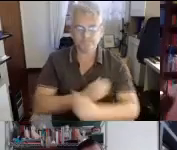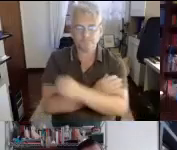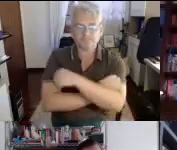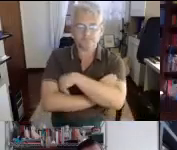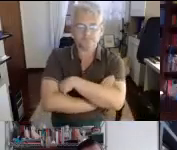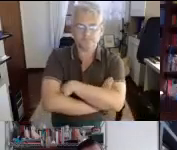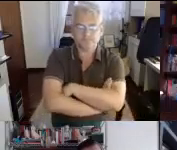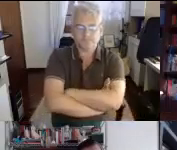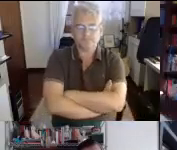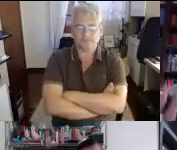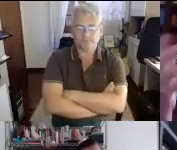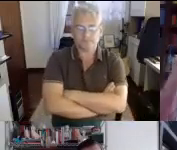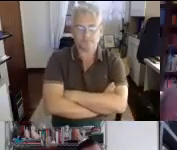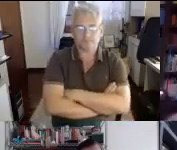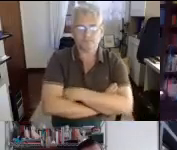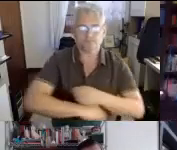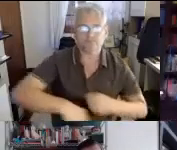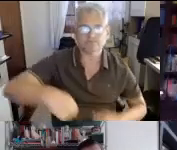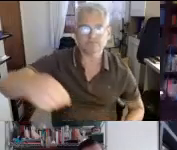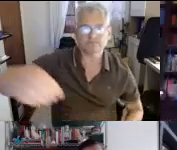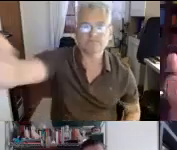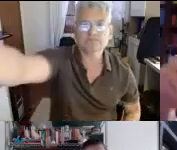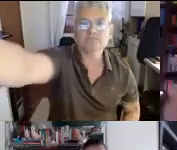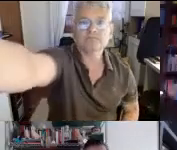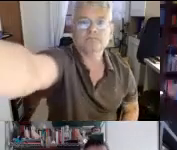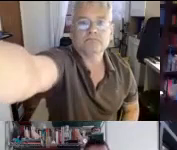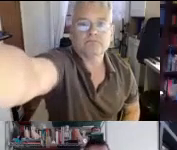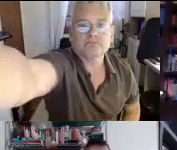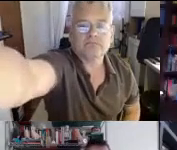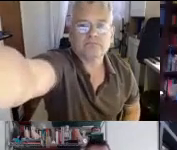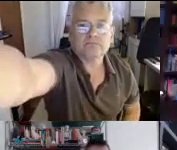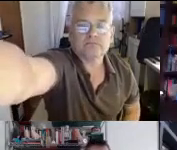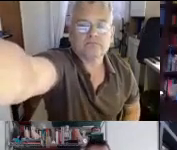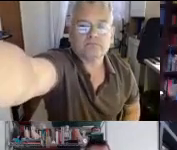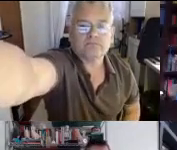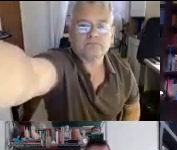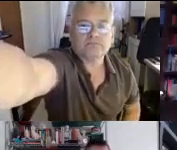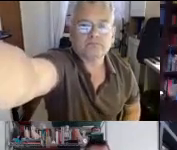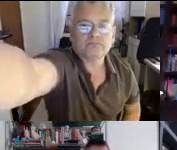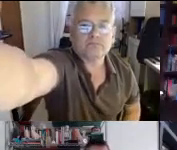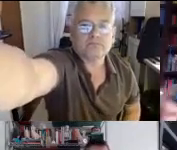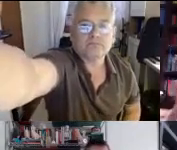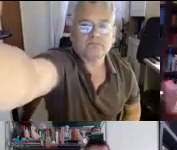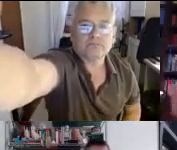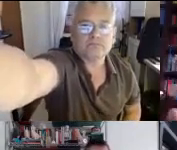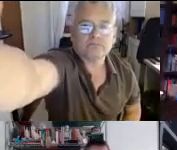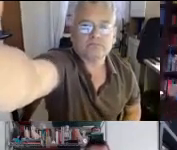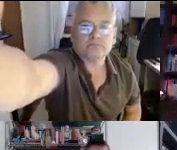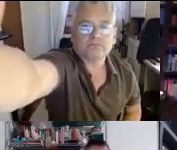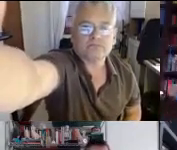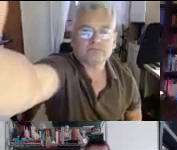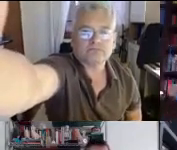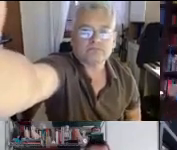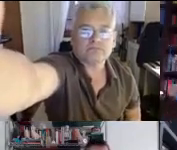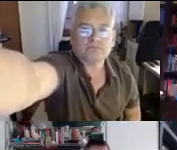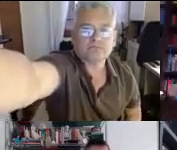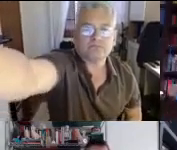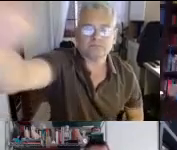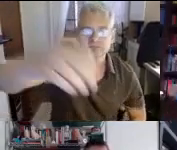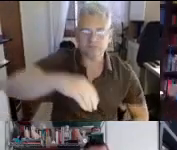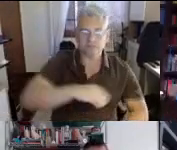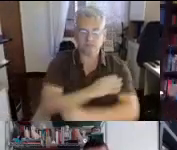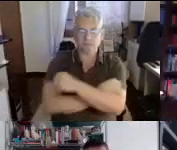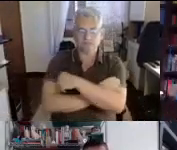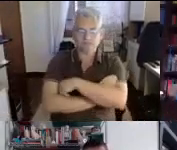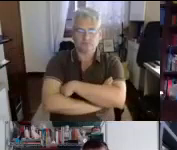é importante, senão tu não tem o efeito do escoamento no próprio brise. Então, realmente um desafio, por isso